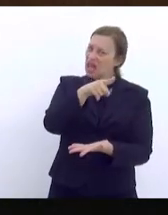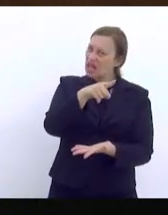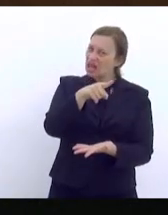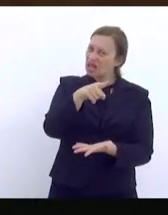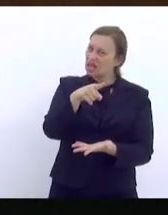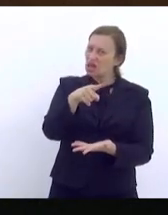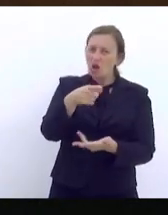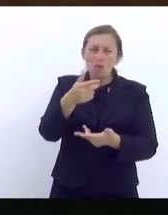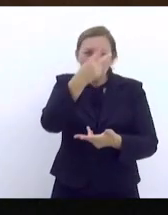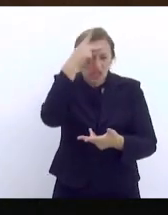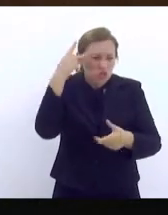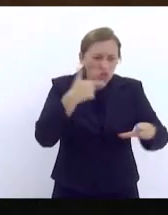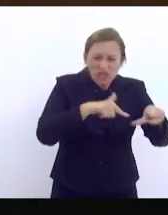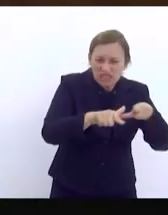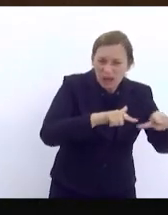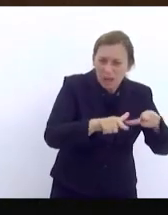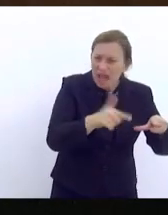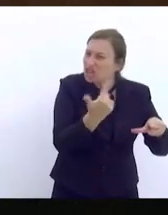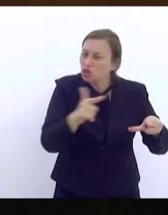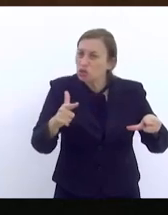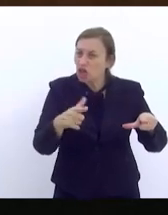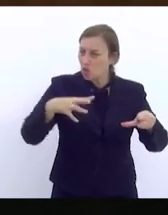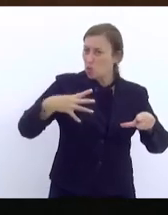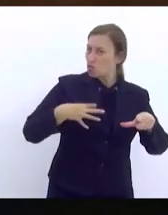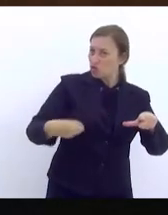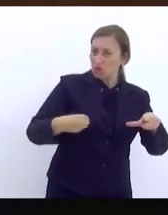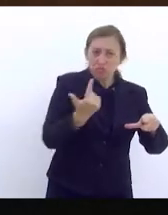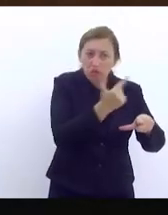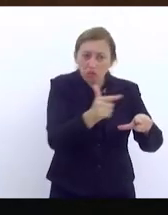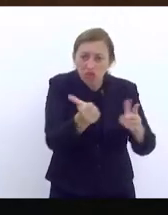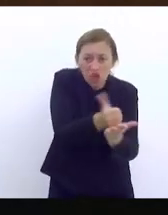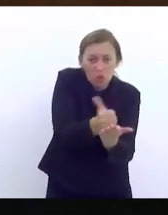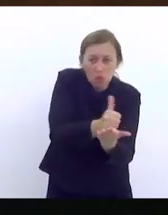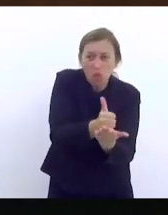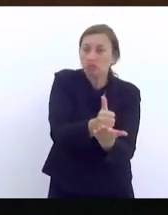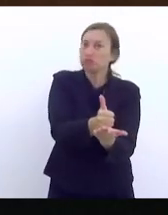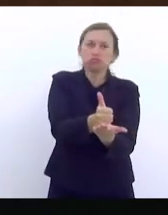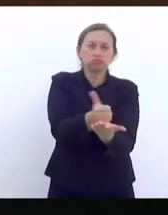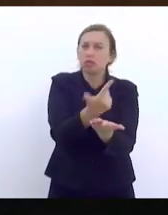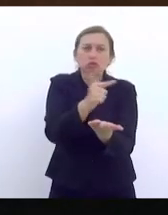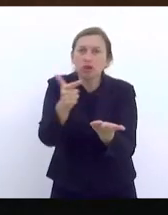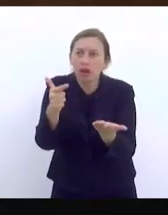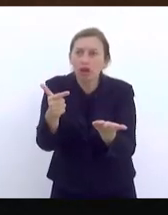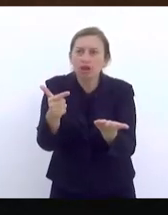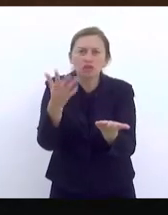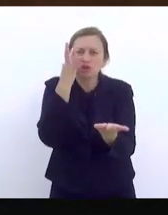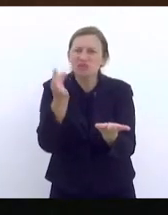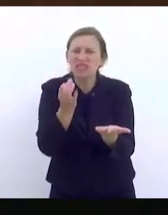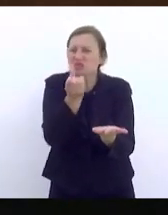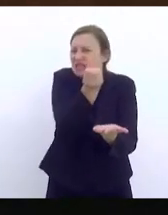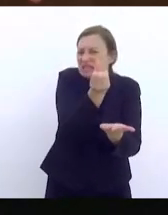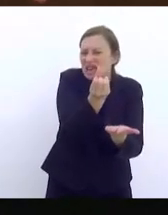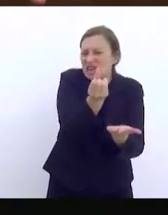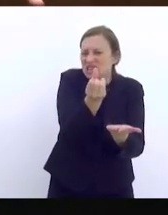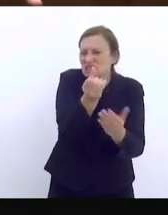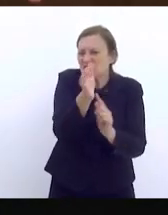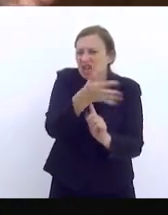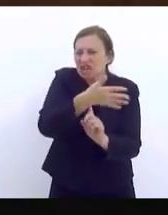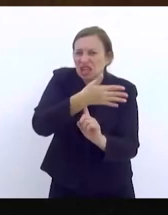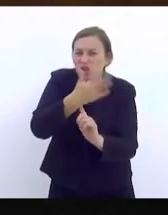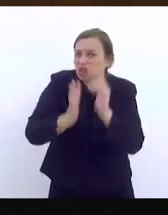eu quero ver o filho de um trabalhador assalariado tem um videogame de última geração de Playstation o último aí que eu não sei qual foi seis não tem